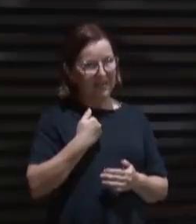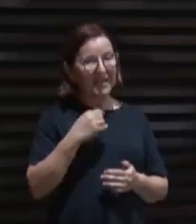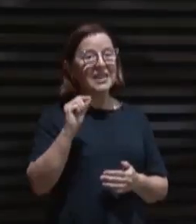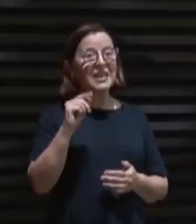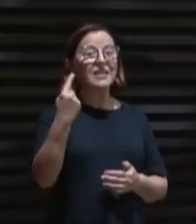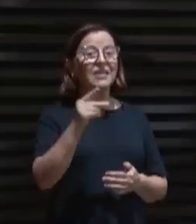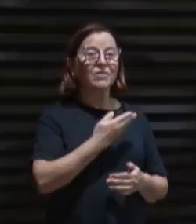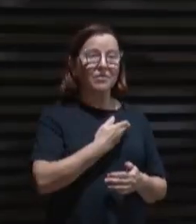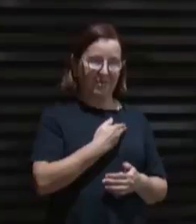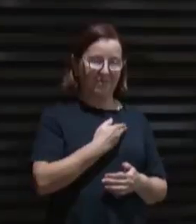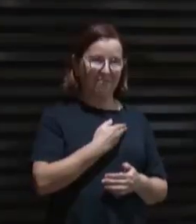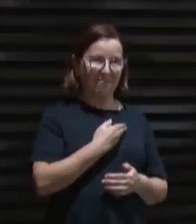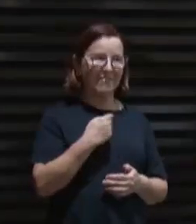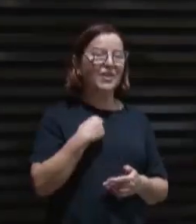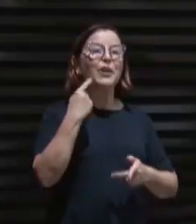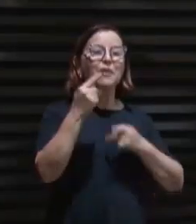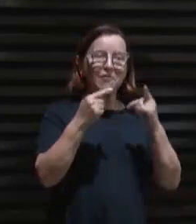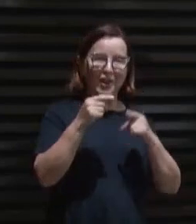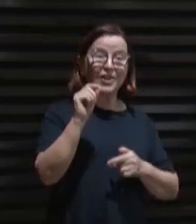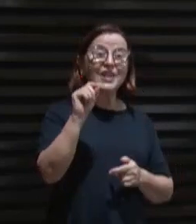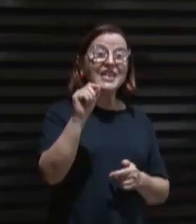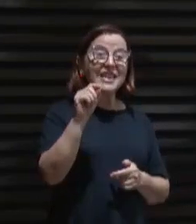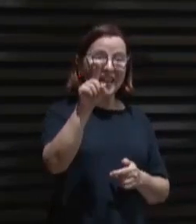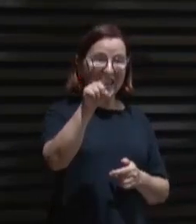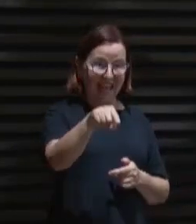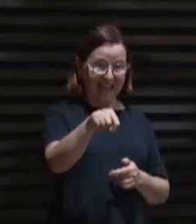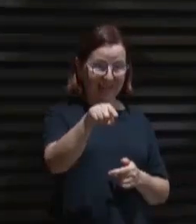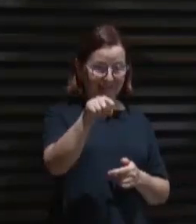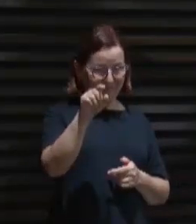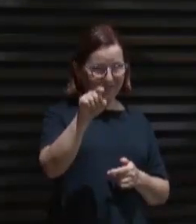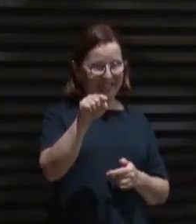andas e direi quem és.